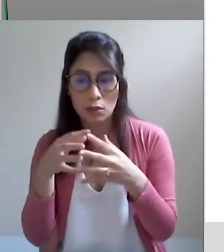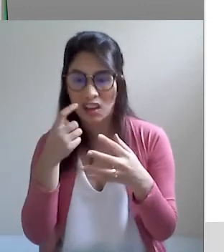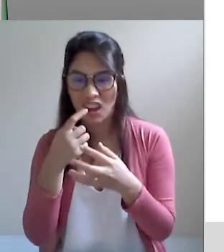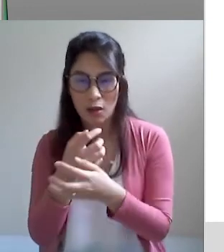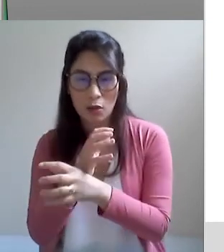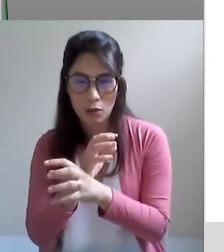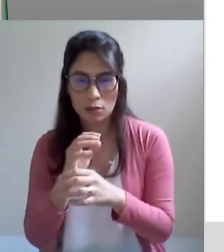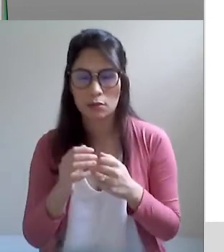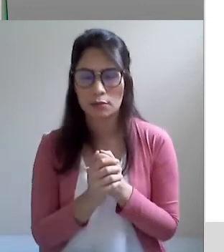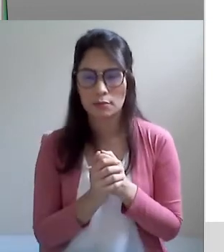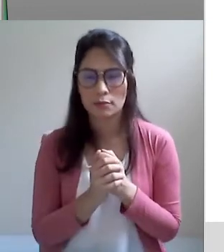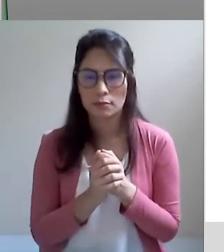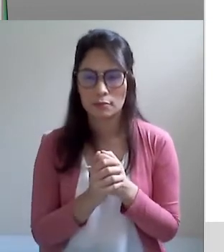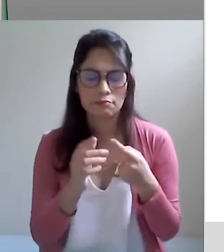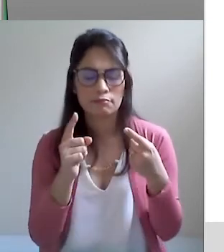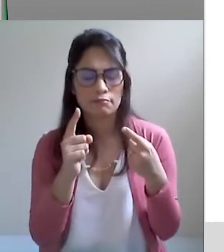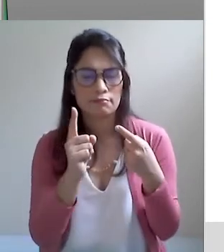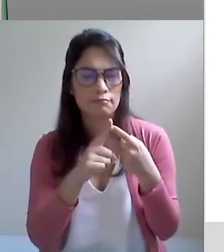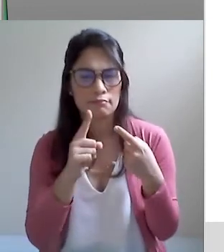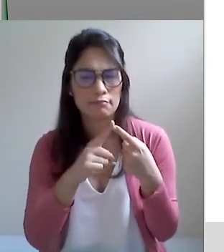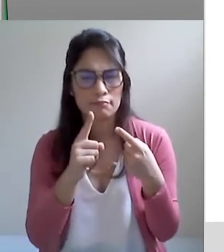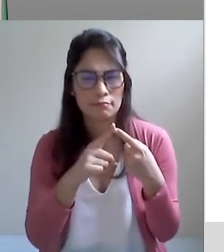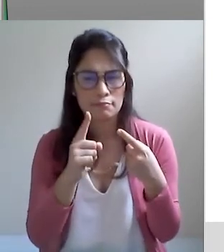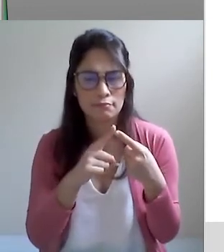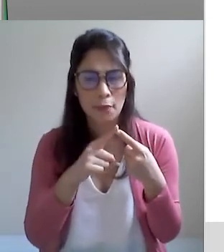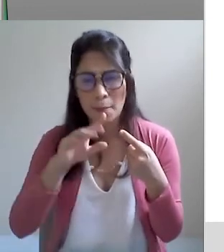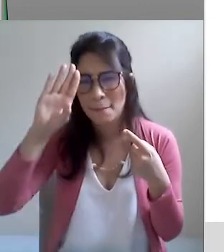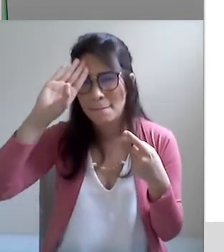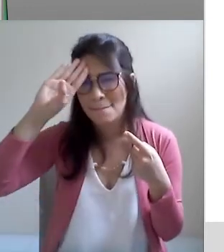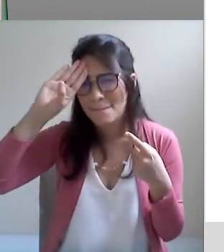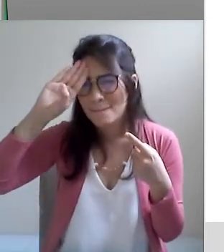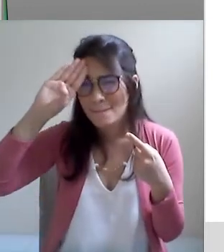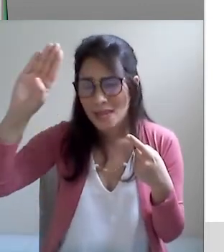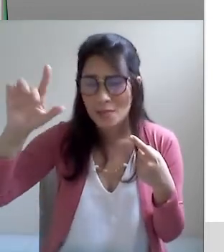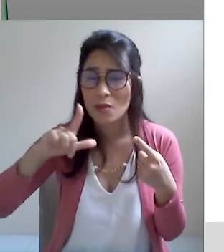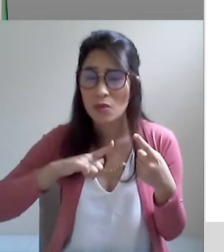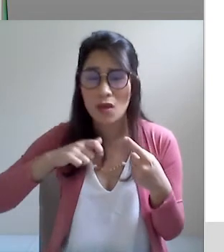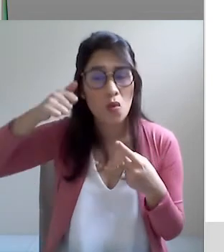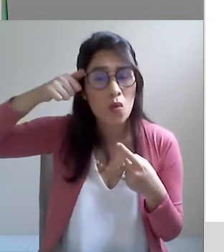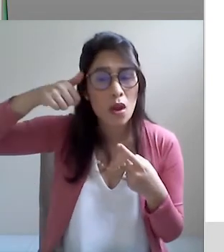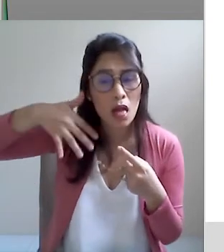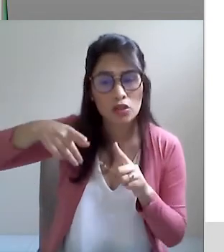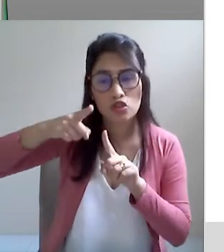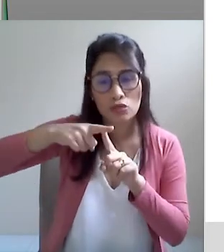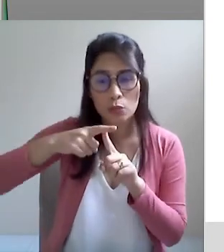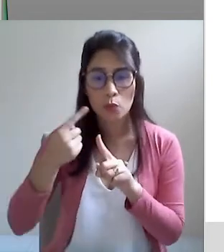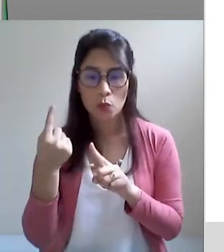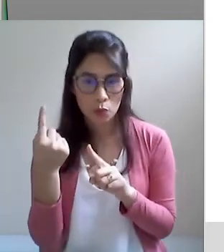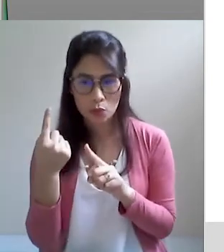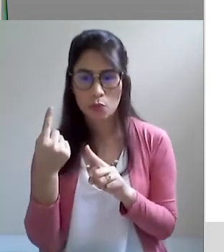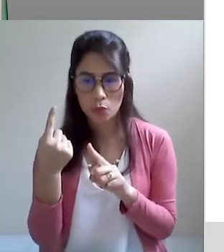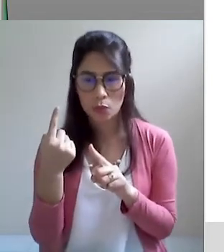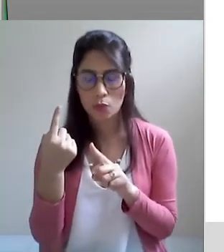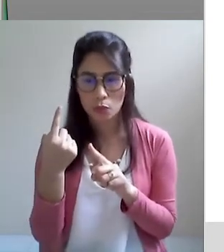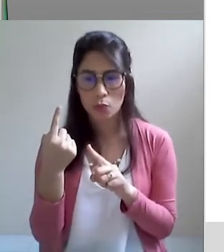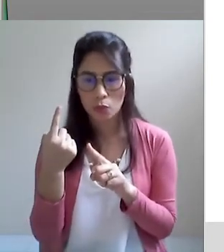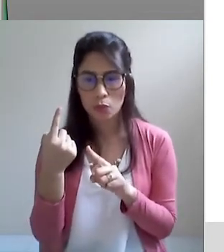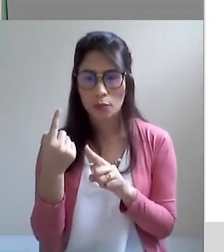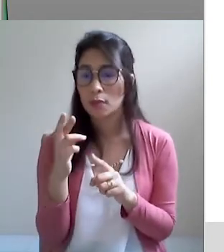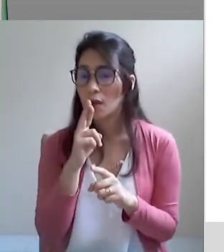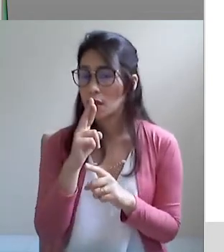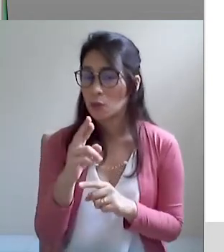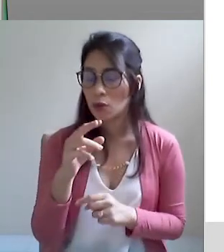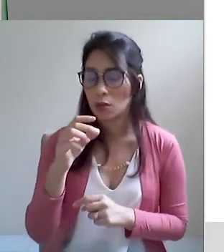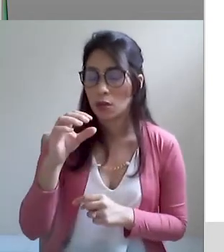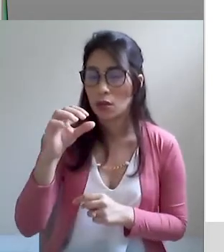inorgânico 75% do tecido ósseo. O componente orgânico é formado